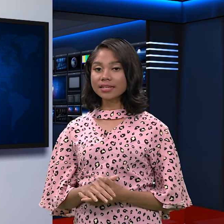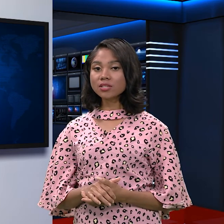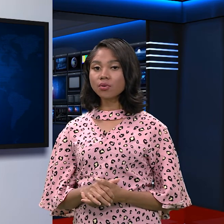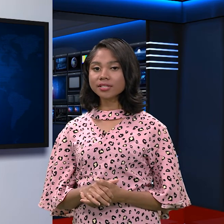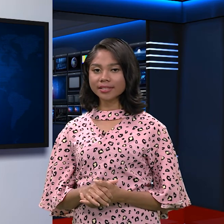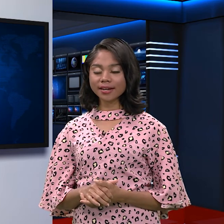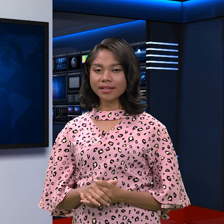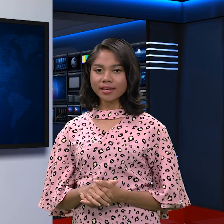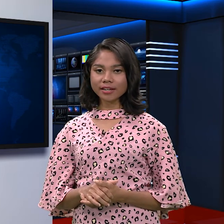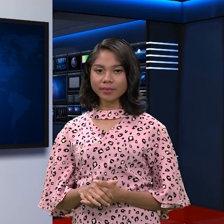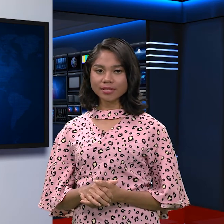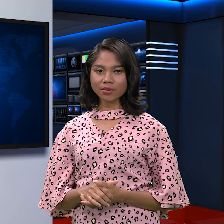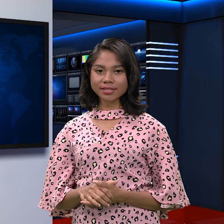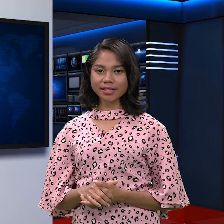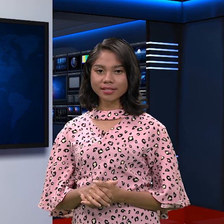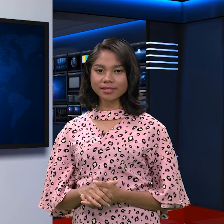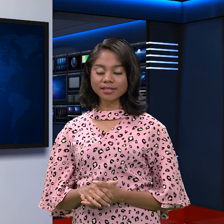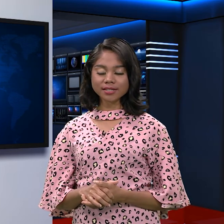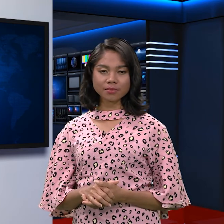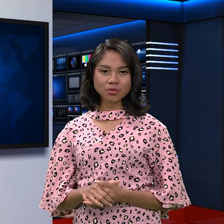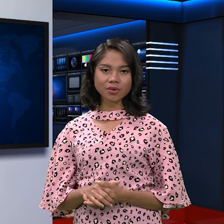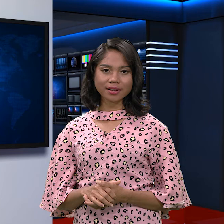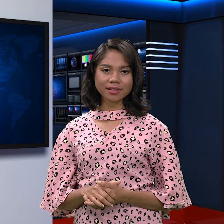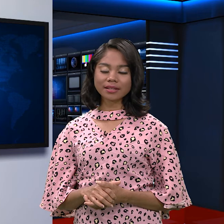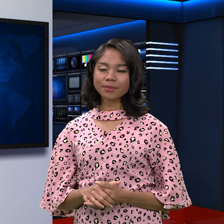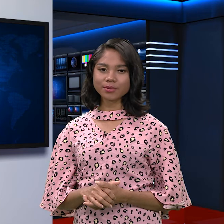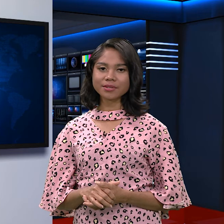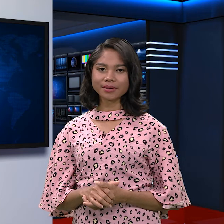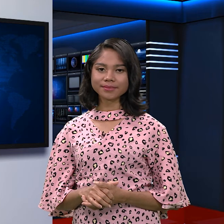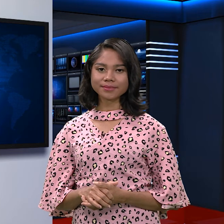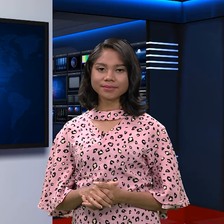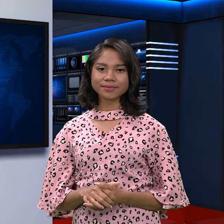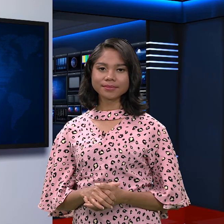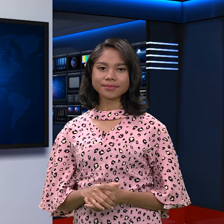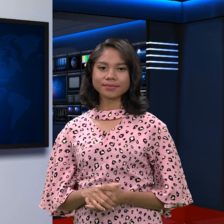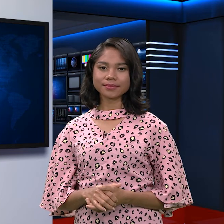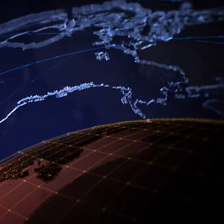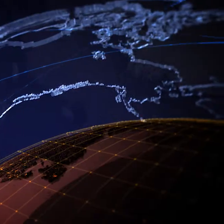e quintas, às 5 horas da tarde, e repetição às terças e sextas, à mesma hora. Até a próxima.